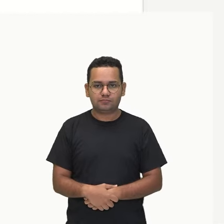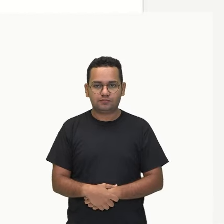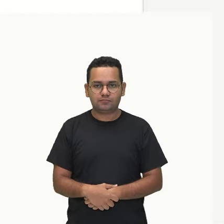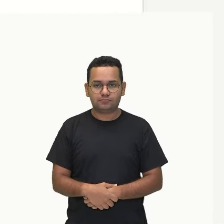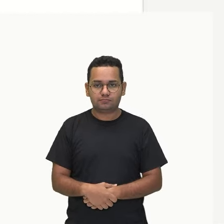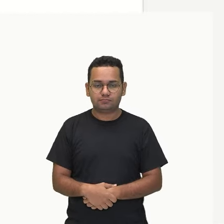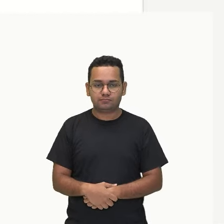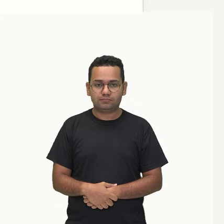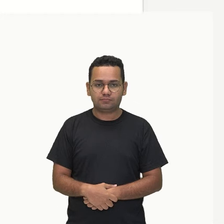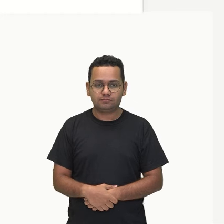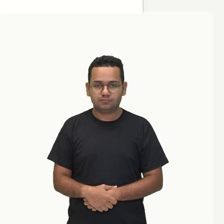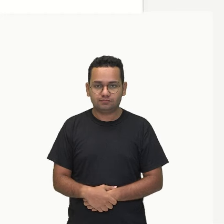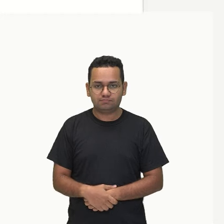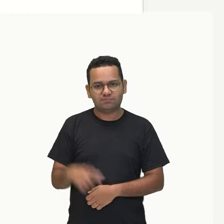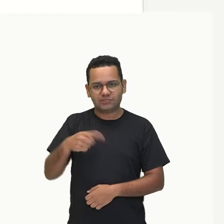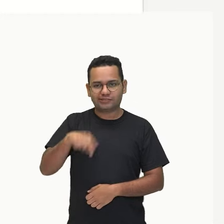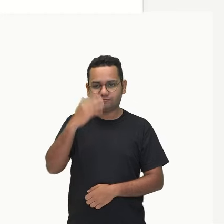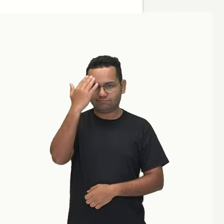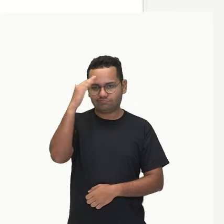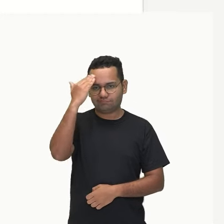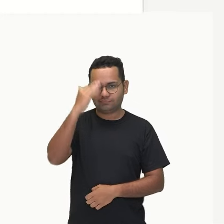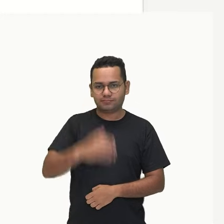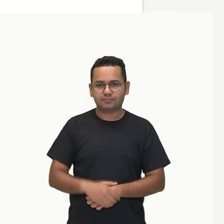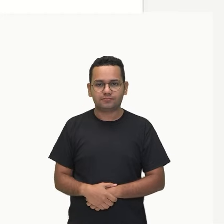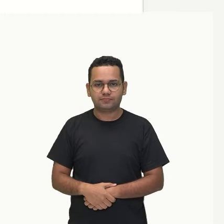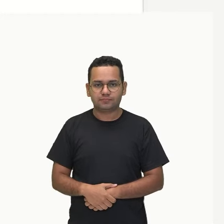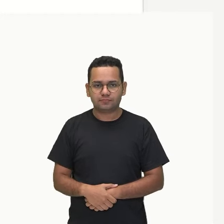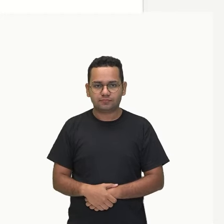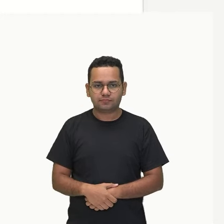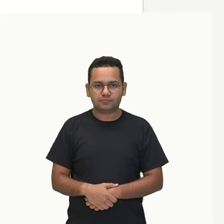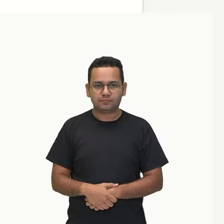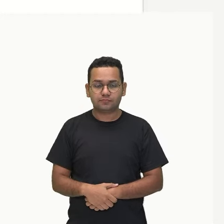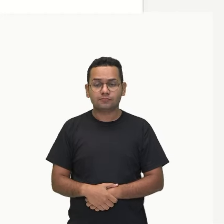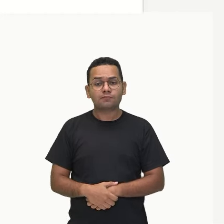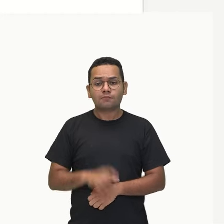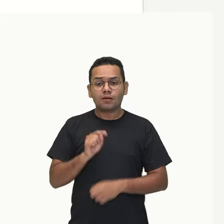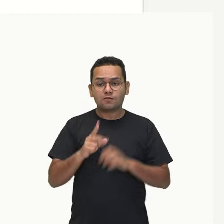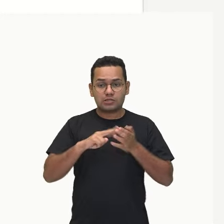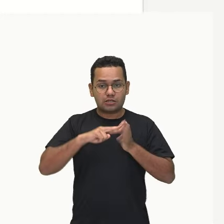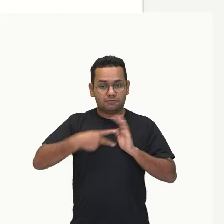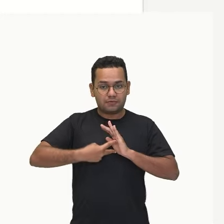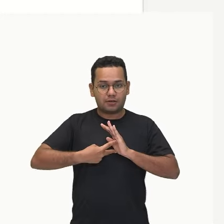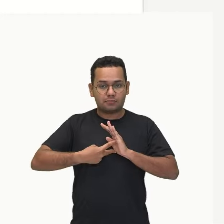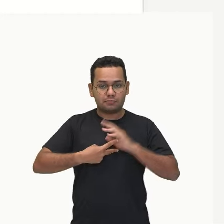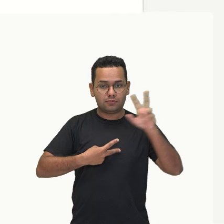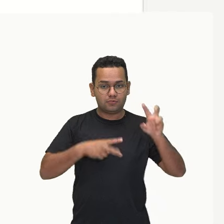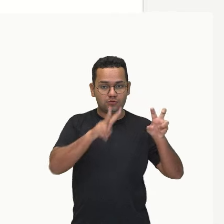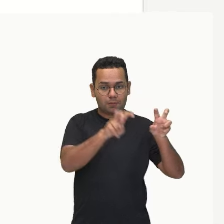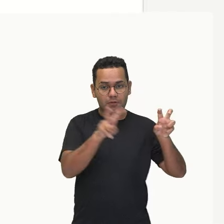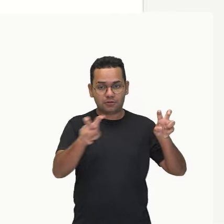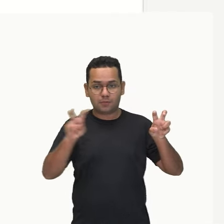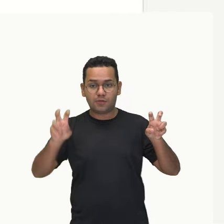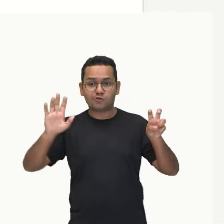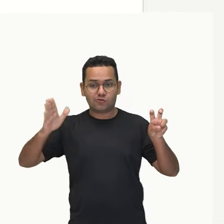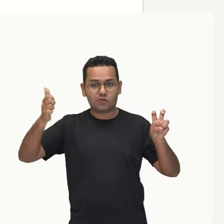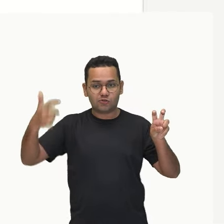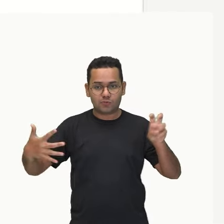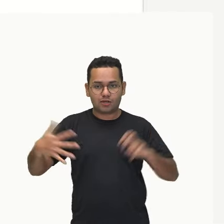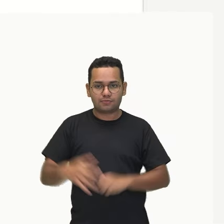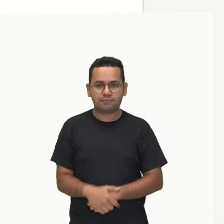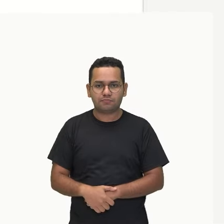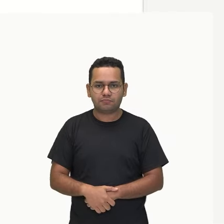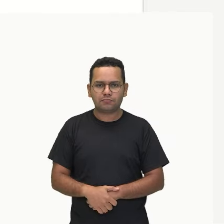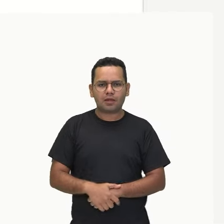Pronto. Entenderam aí? Nós vimos o que é. Agora nós vamos ver o quê? O valor